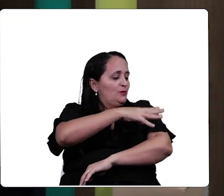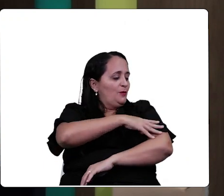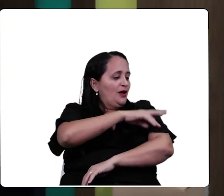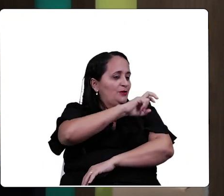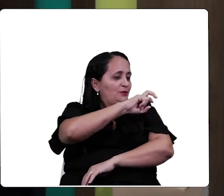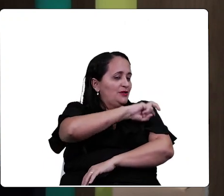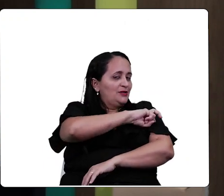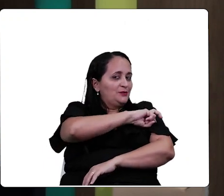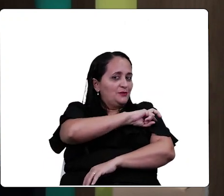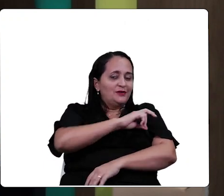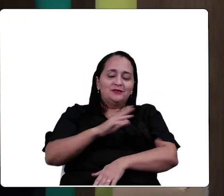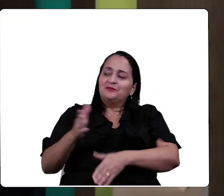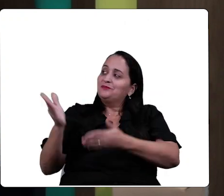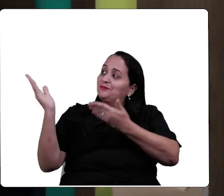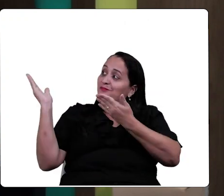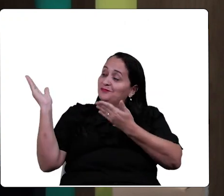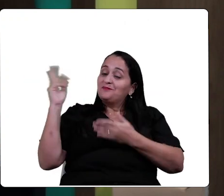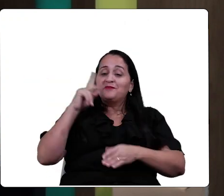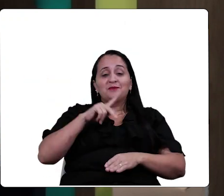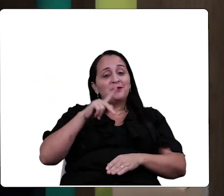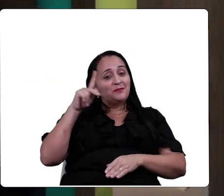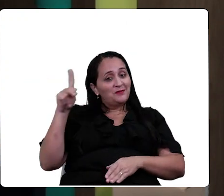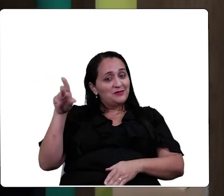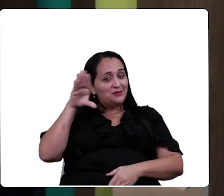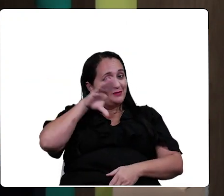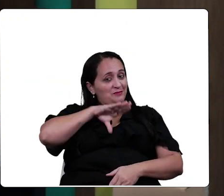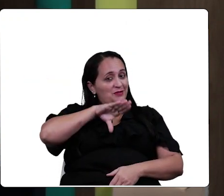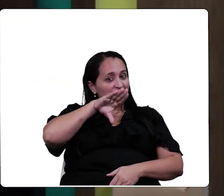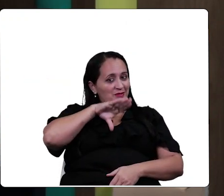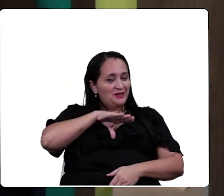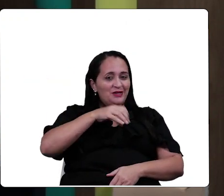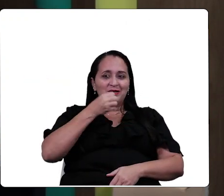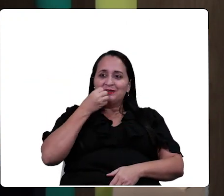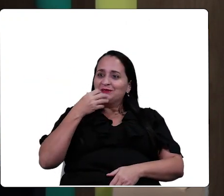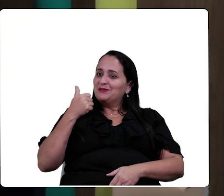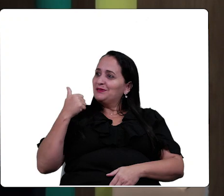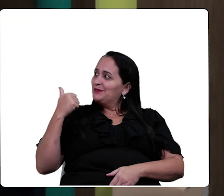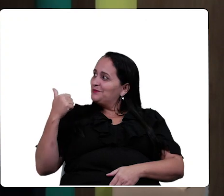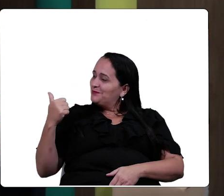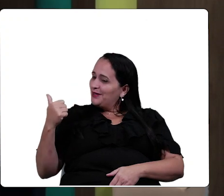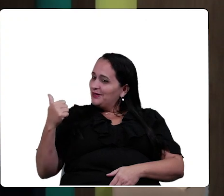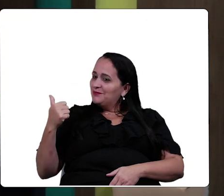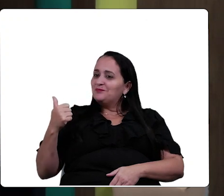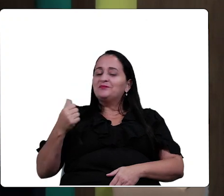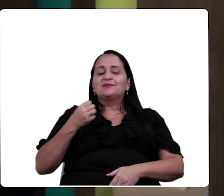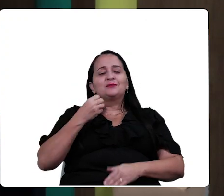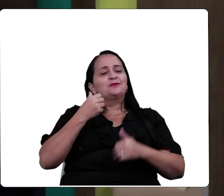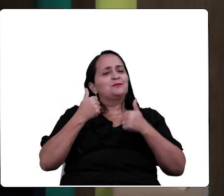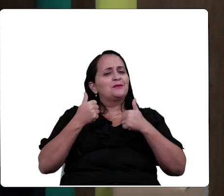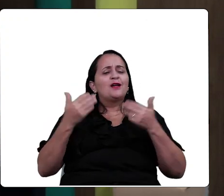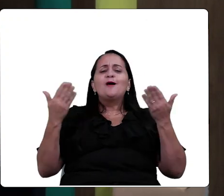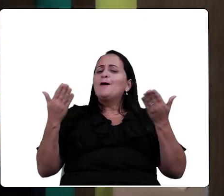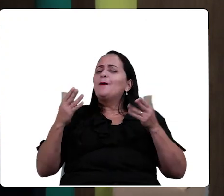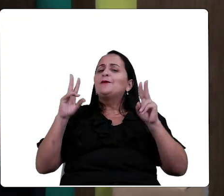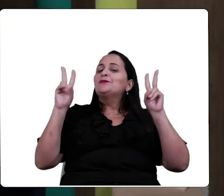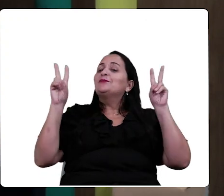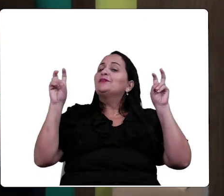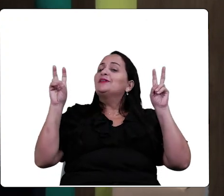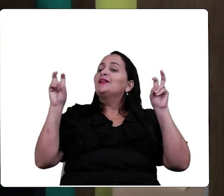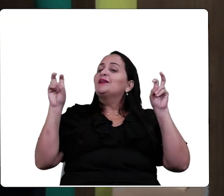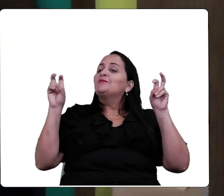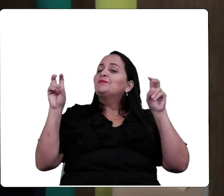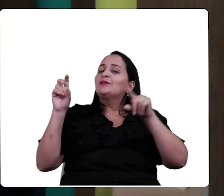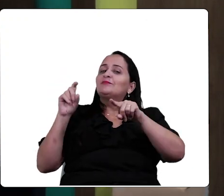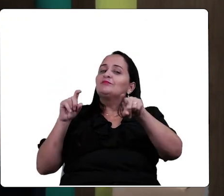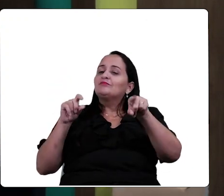quinto ano, com a professora Maria Tereza, de Língua Portuguesa. Tudo bem, Pro? Tudo bem, Carol? Pro, o que a gente trouxe para os